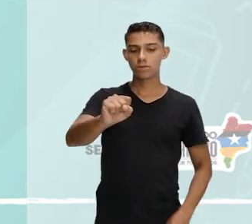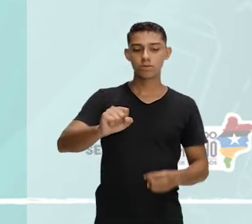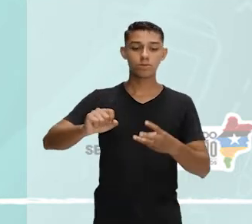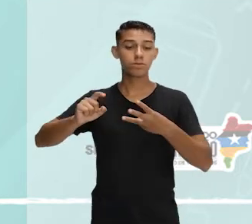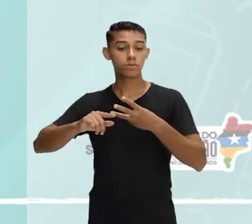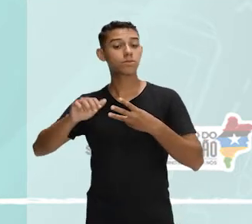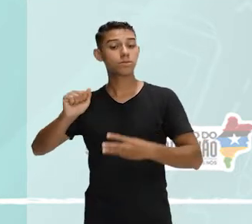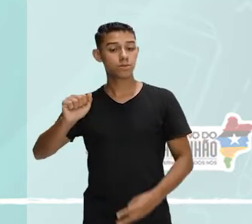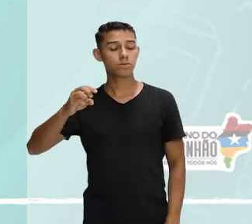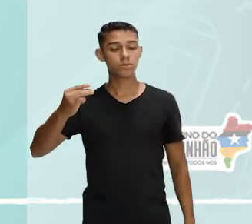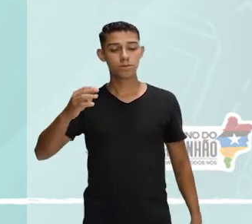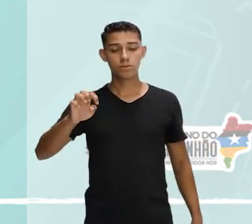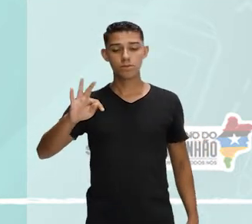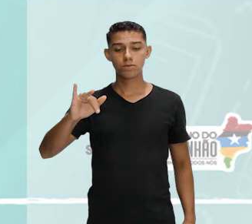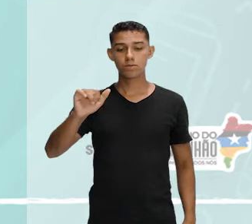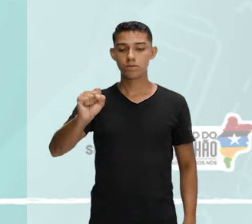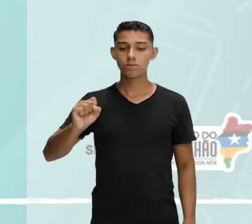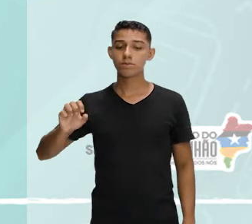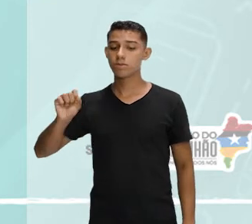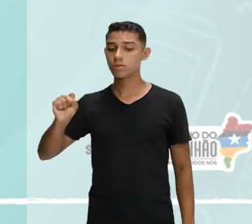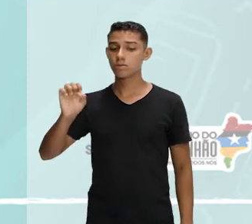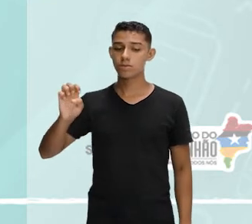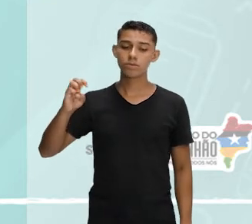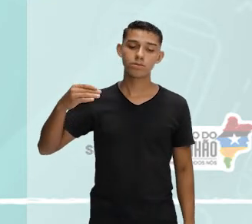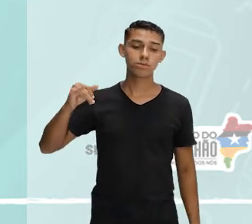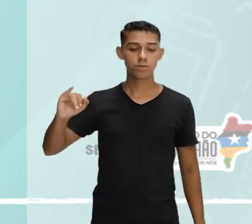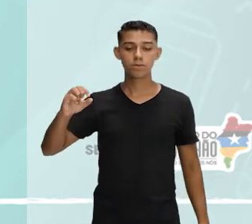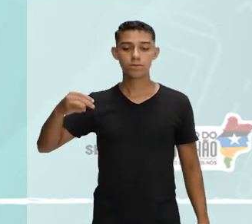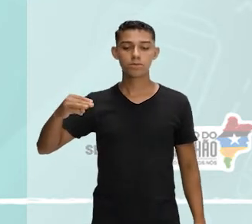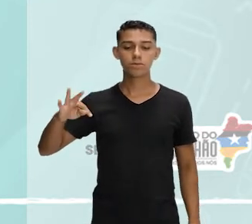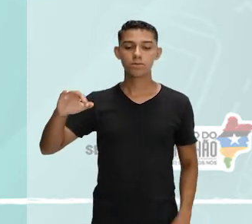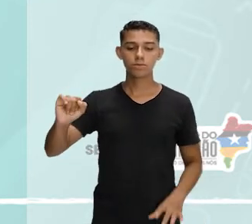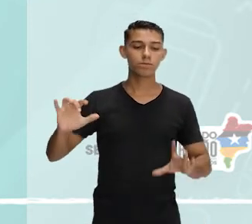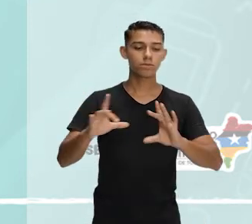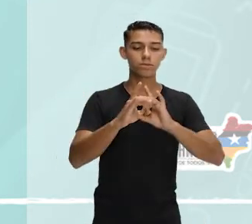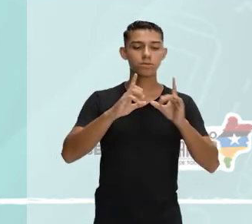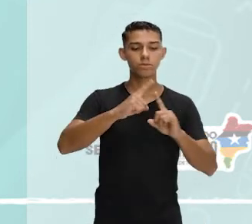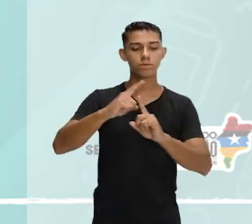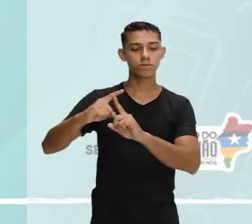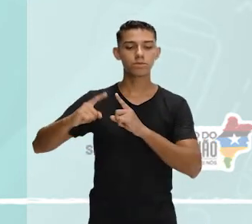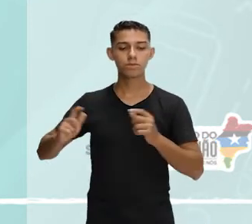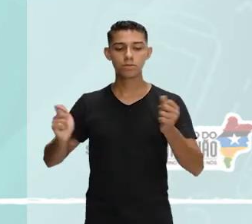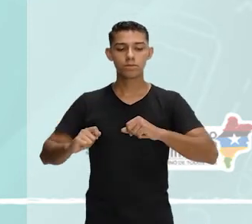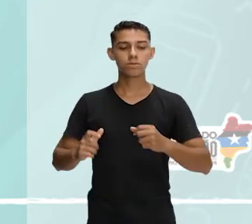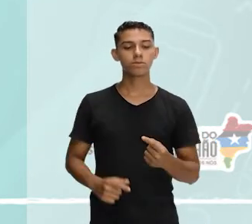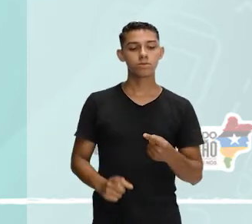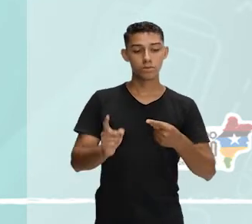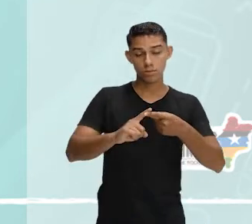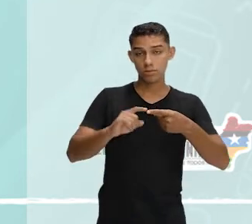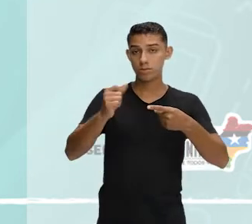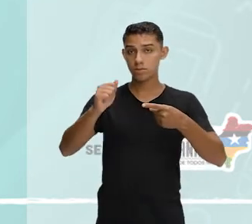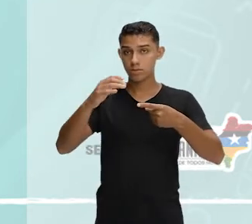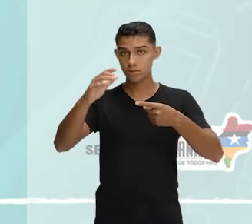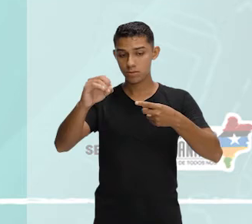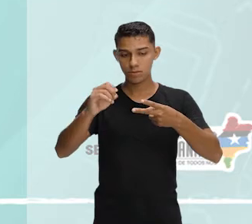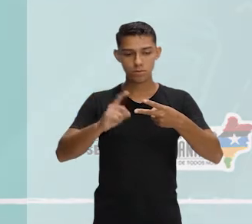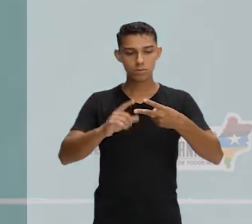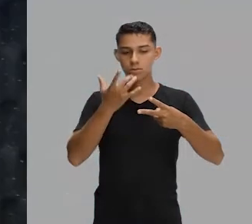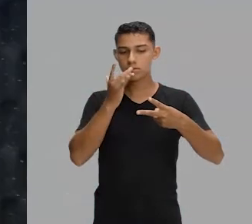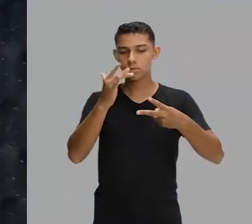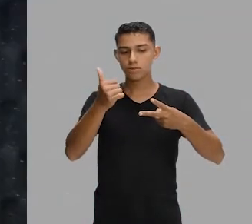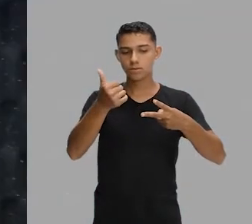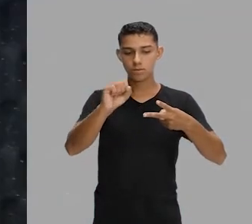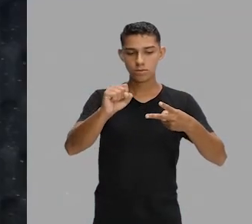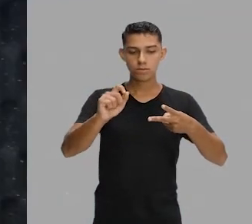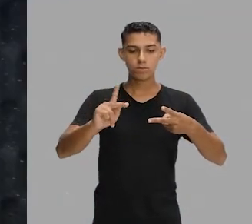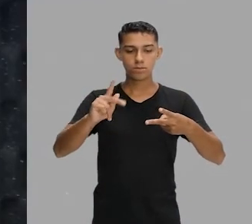metal, relacionando cada tipo de liga com as composições dadas. Então, nós temos aqui o aço, ouro 18 quilates, o bronze